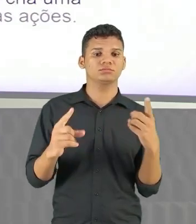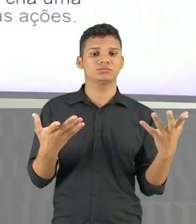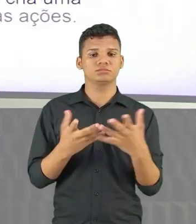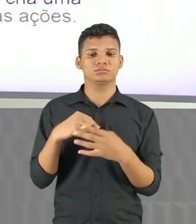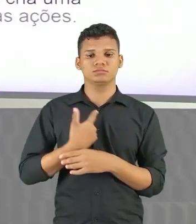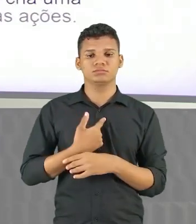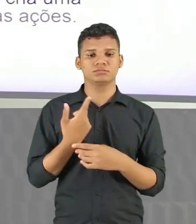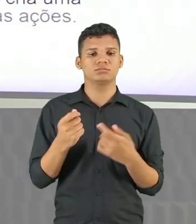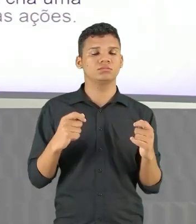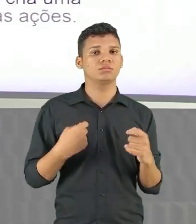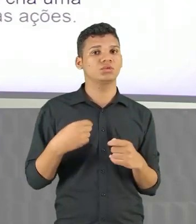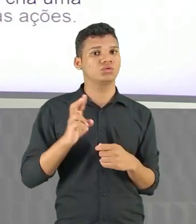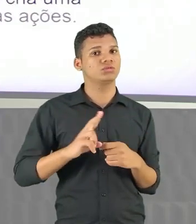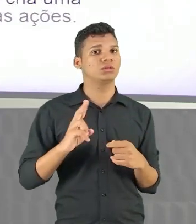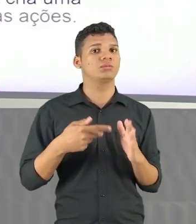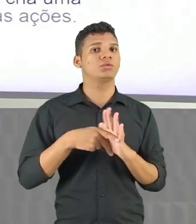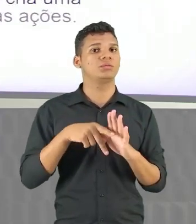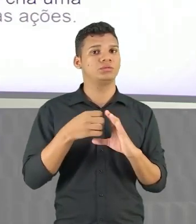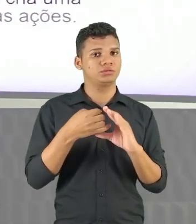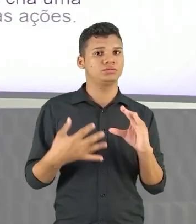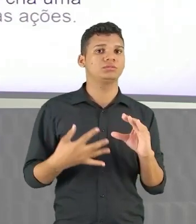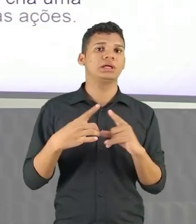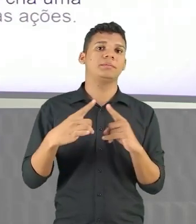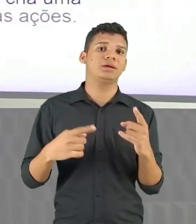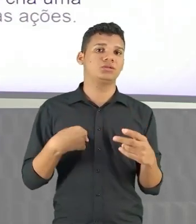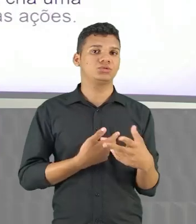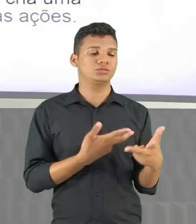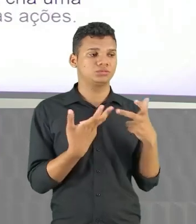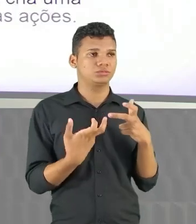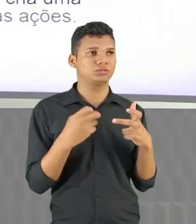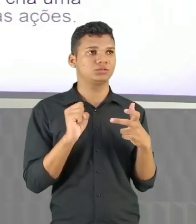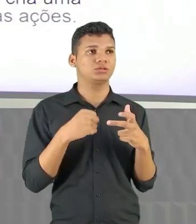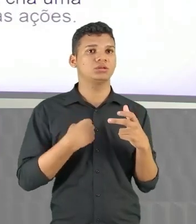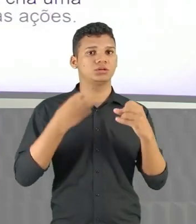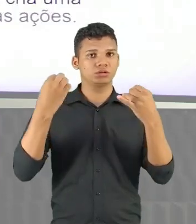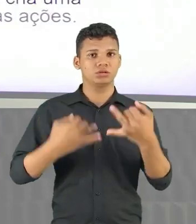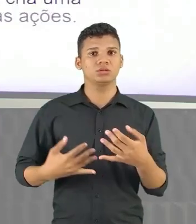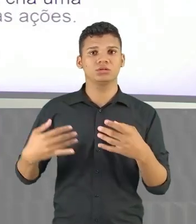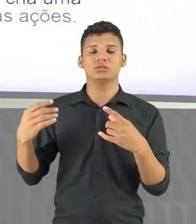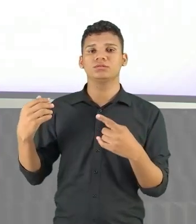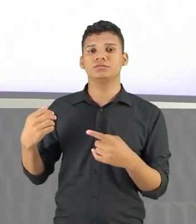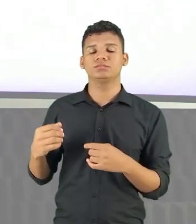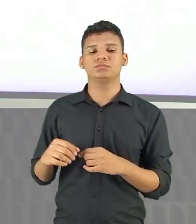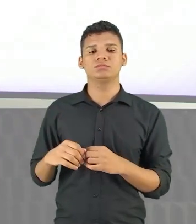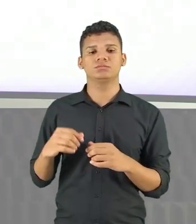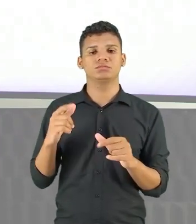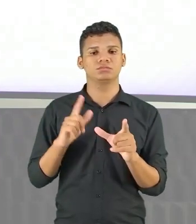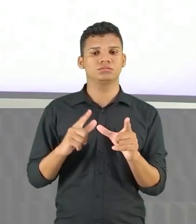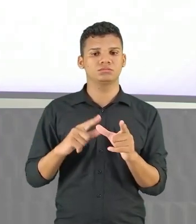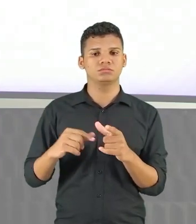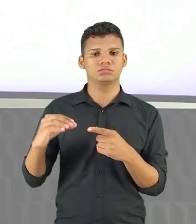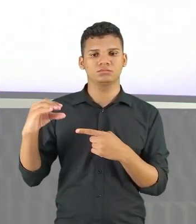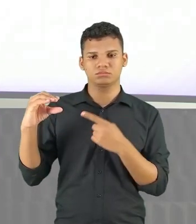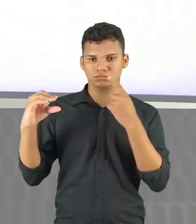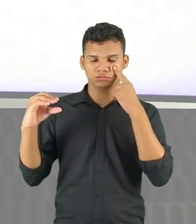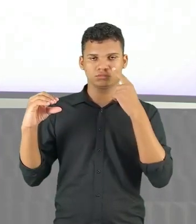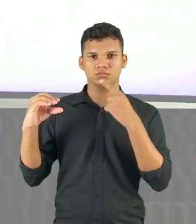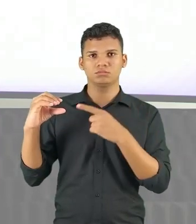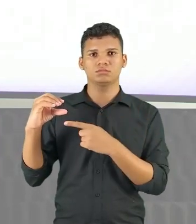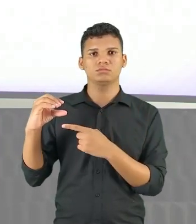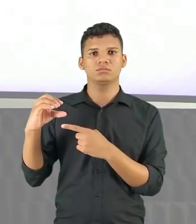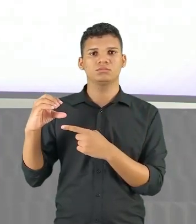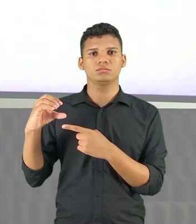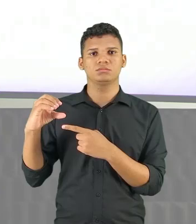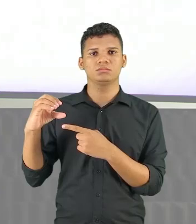lembrar um pouquinho desses aspectos gramaticais para a gente poder ver que isso aí não poderia ser o gabarito da questão. Letra C. Pela retomada